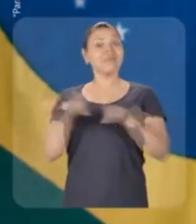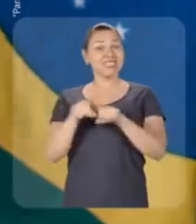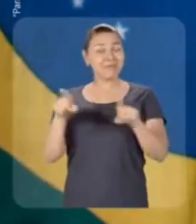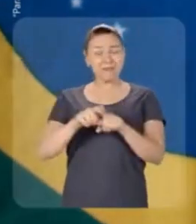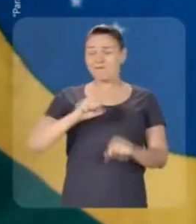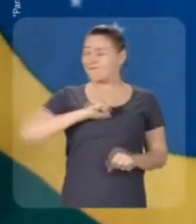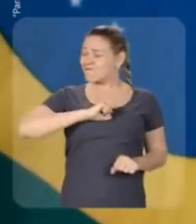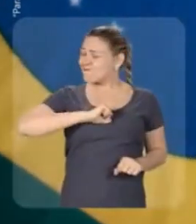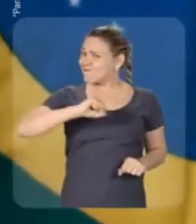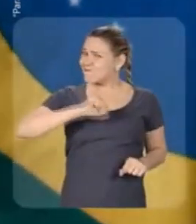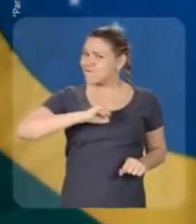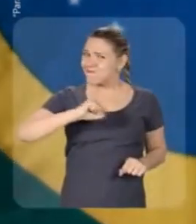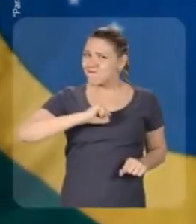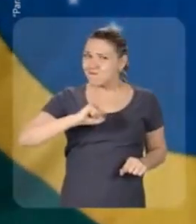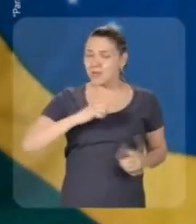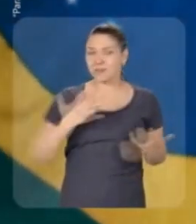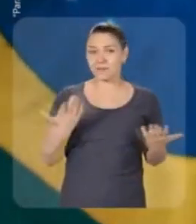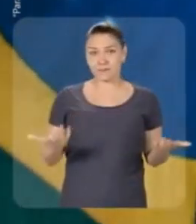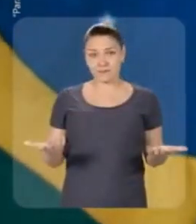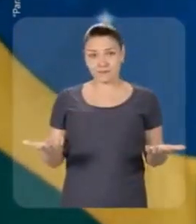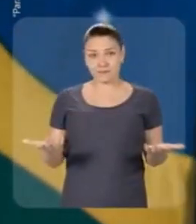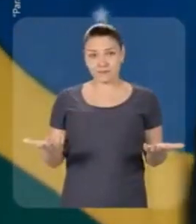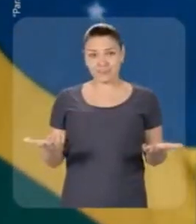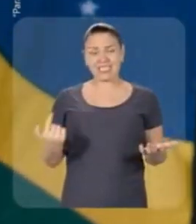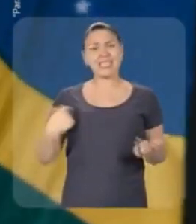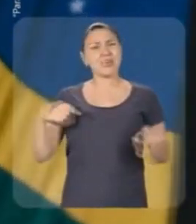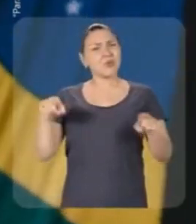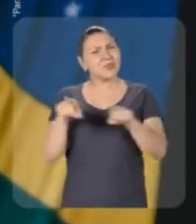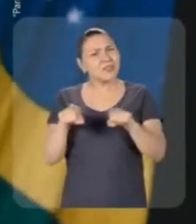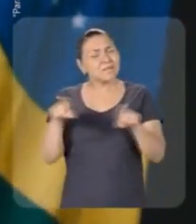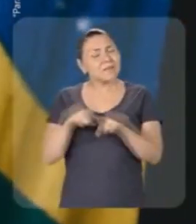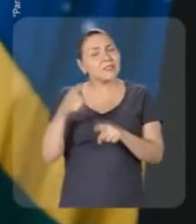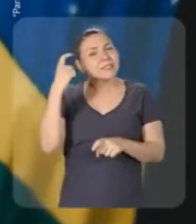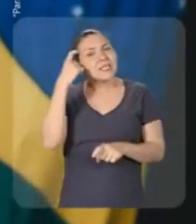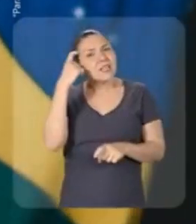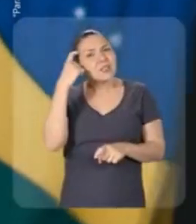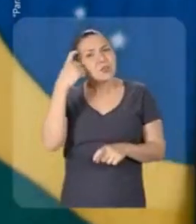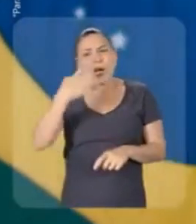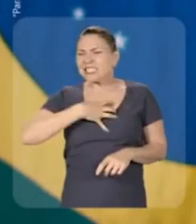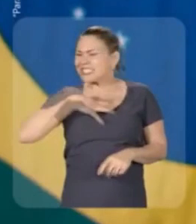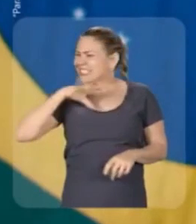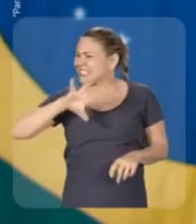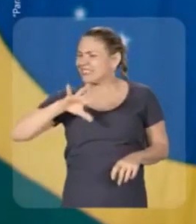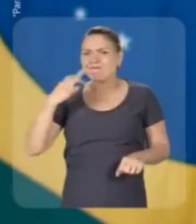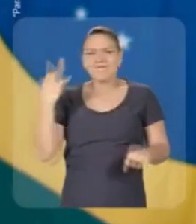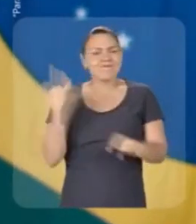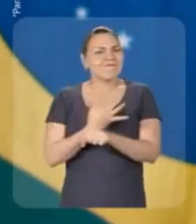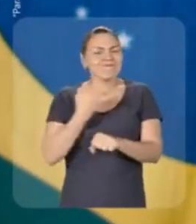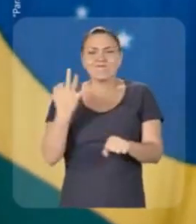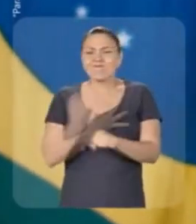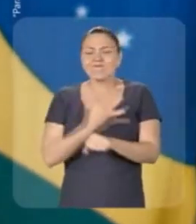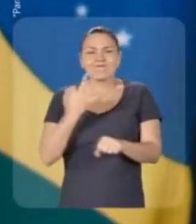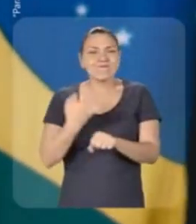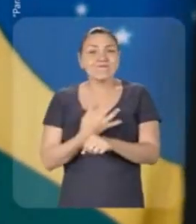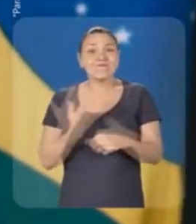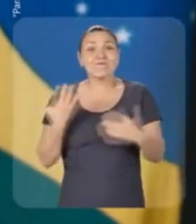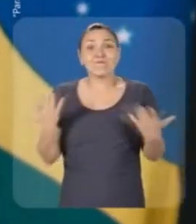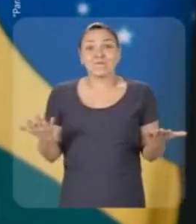também tô pé da vida. Eu também acho que do jeito que tá, não pode